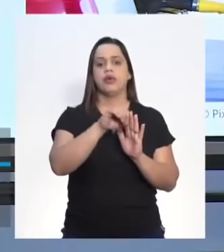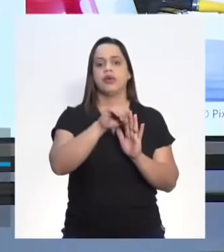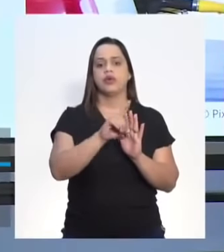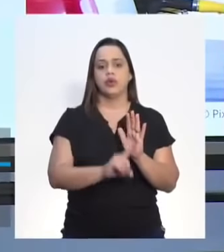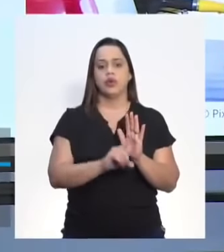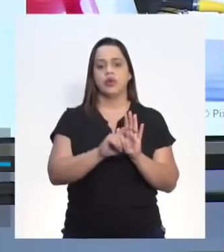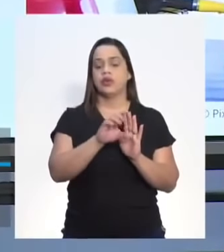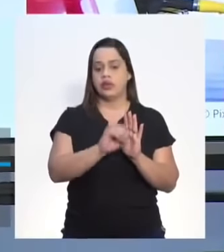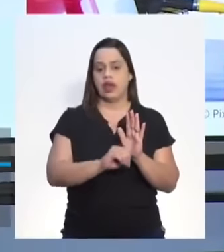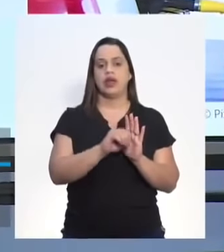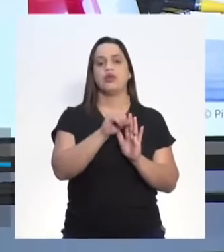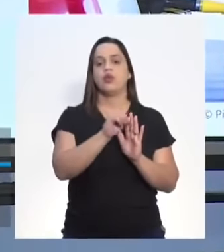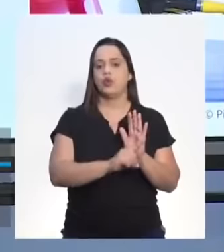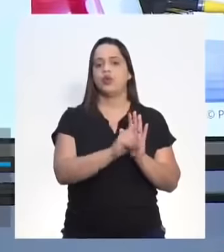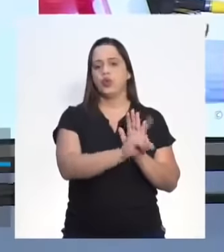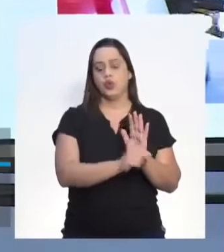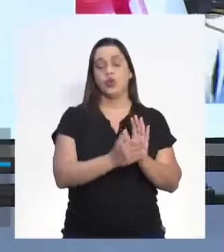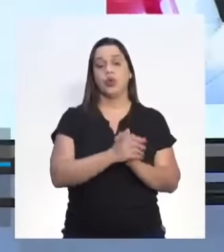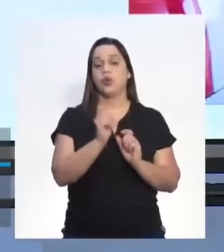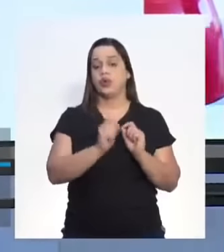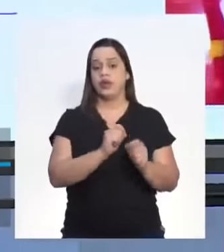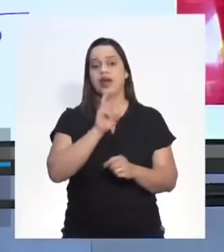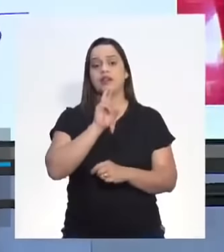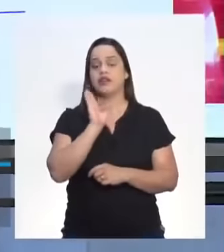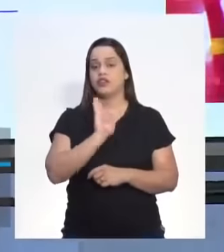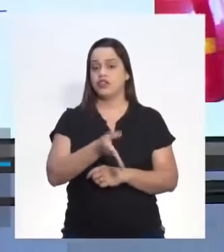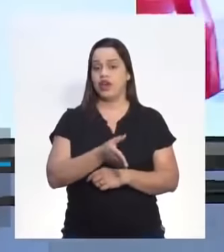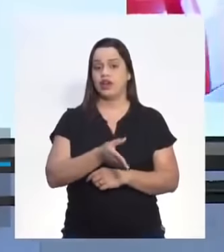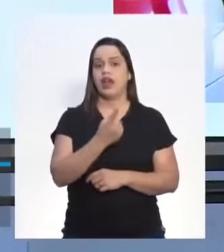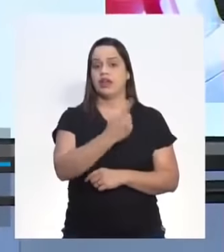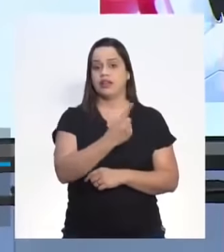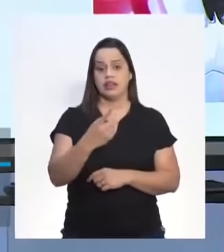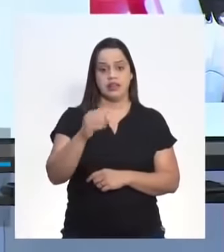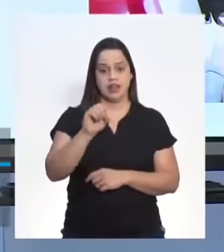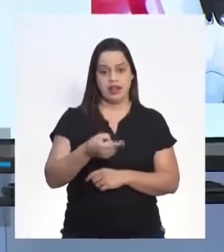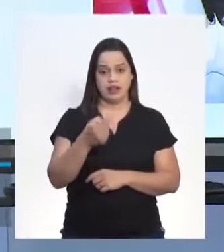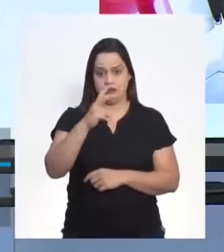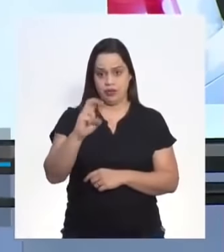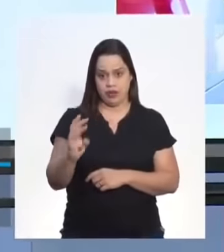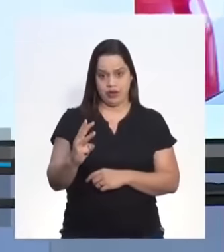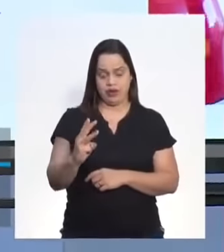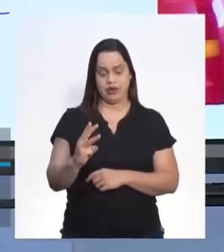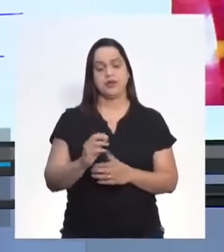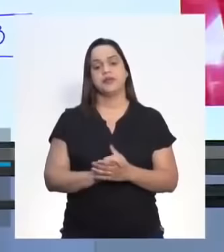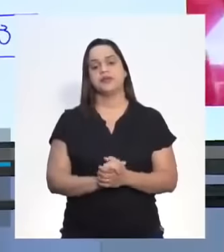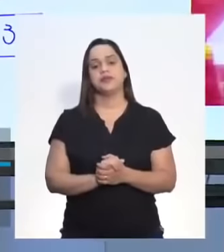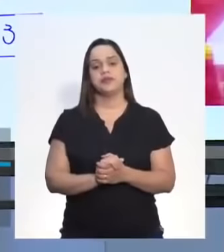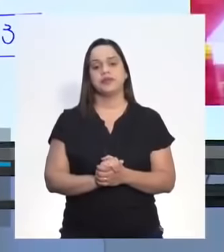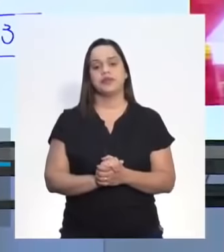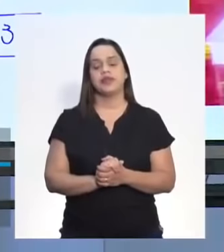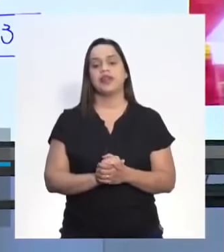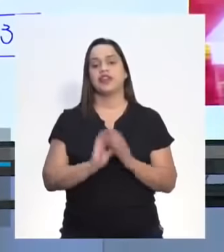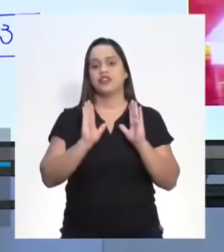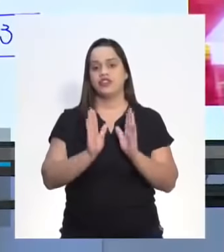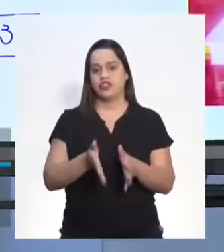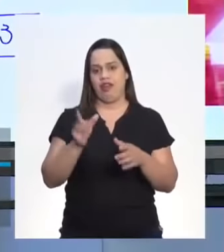e 1, ou seja, aquela resposta que vocês já tanto fizeram ali, R$